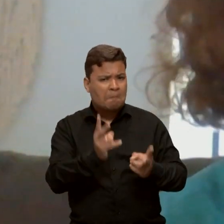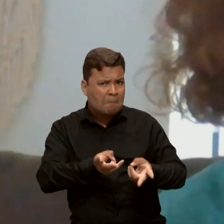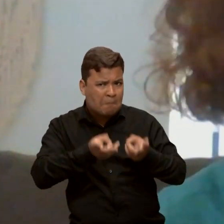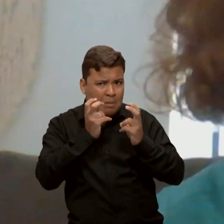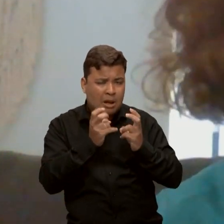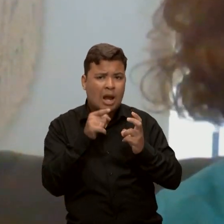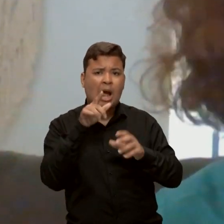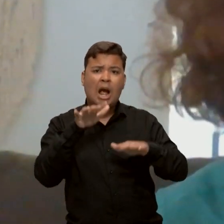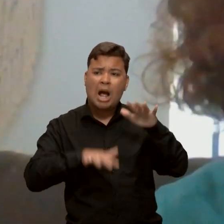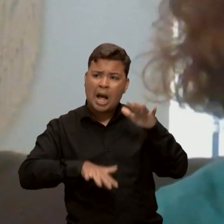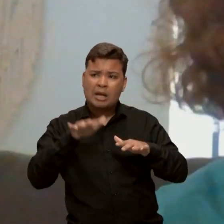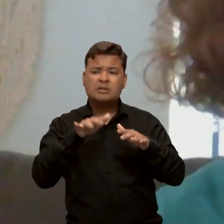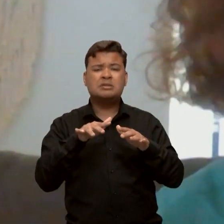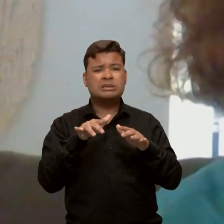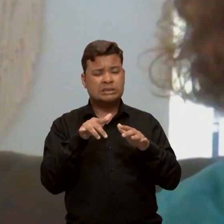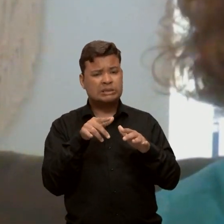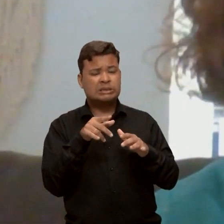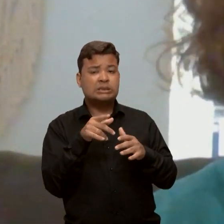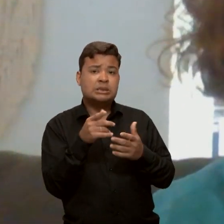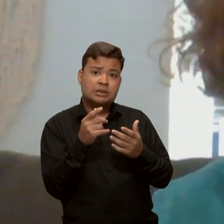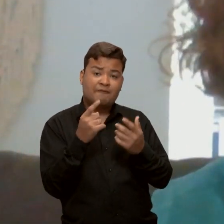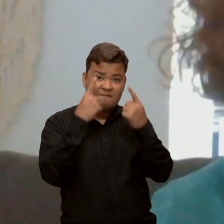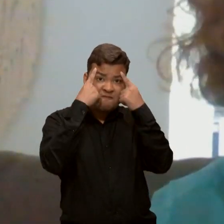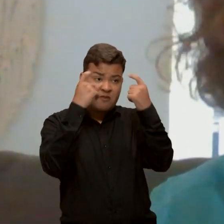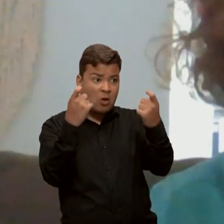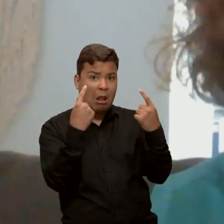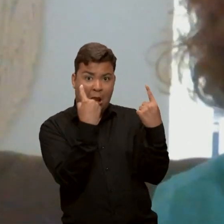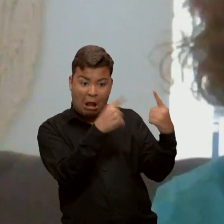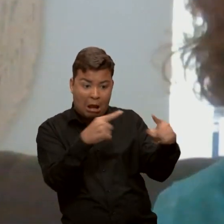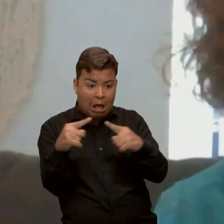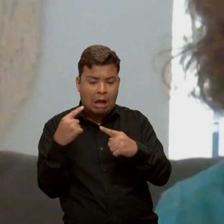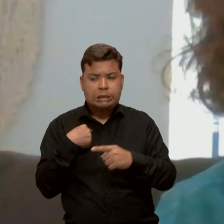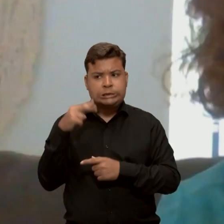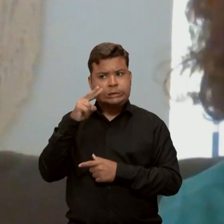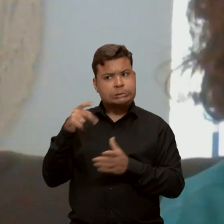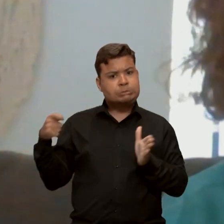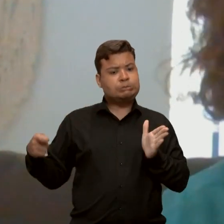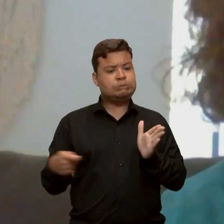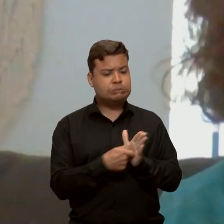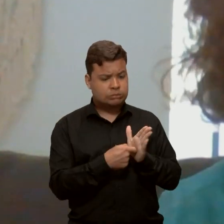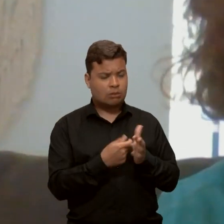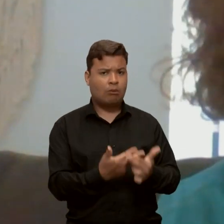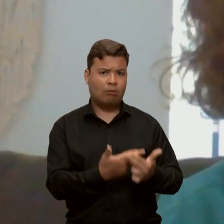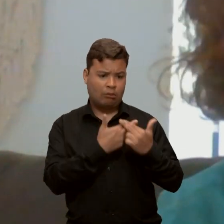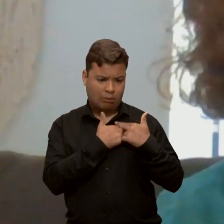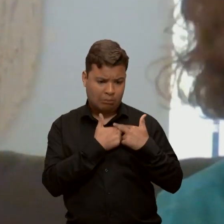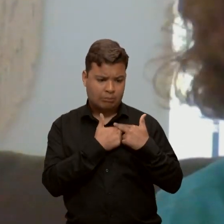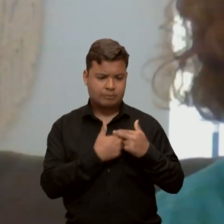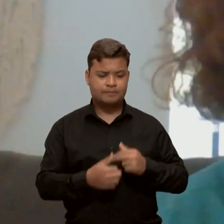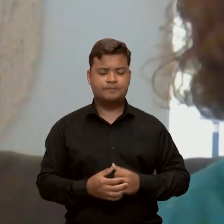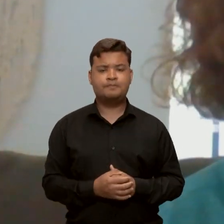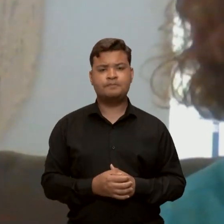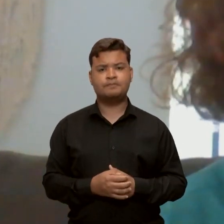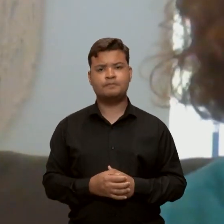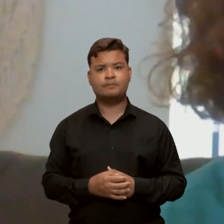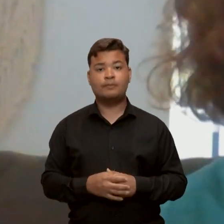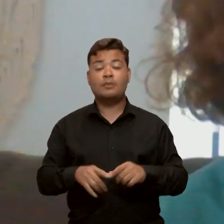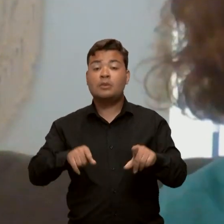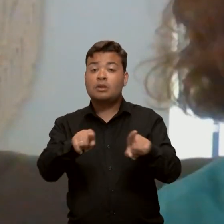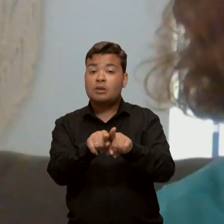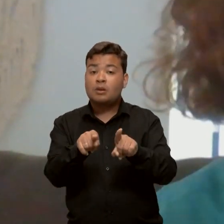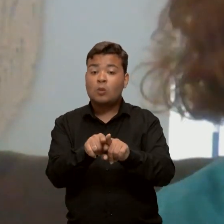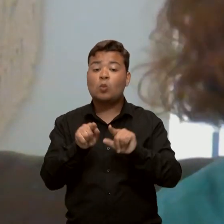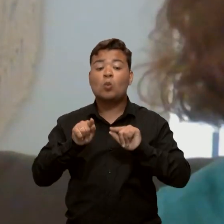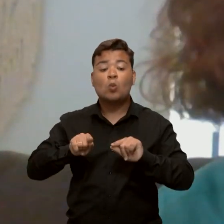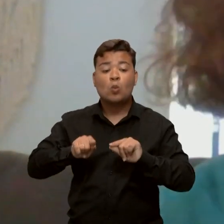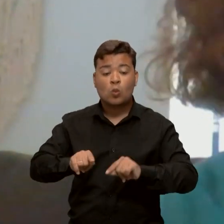que pode indicar alguma situação de violência. E, ao mesmo tempo, uma coisa que pouco se fala, né, é da